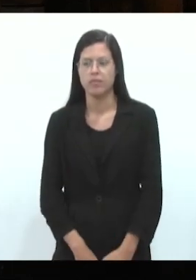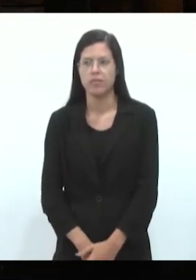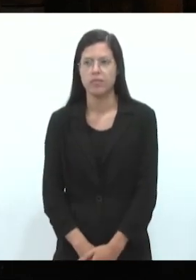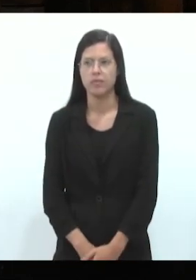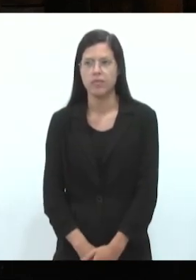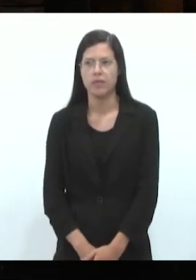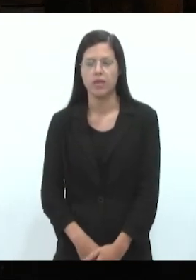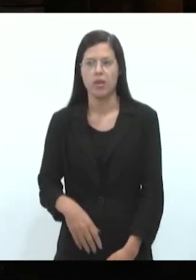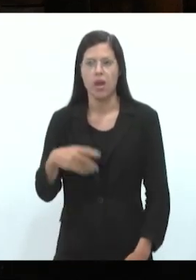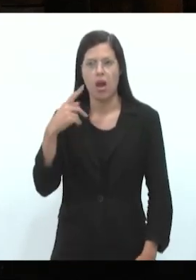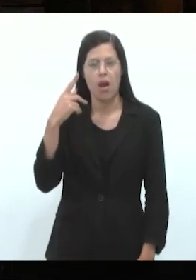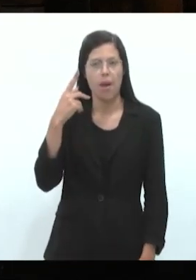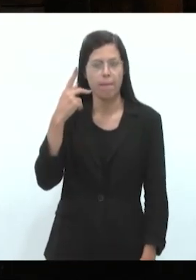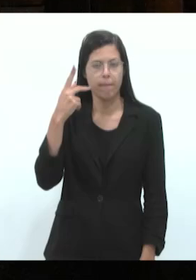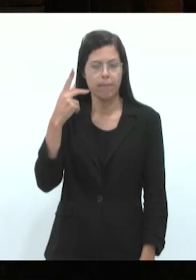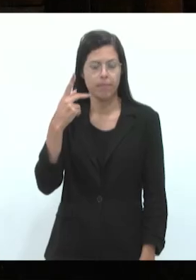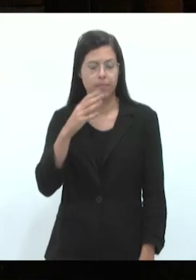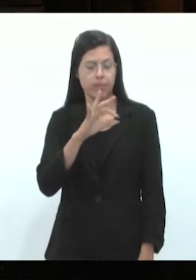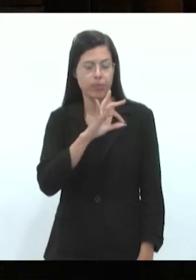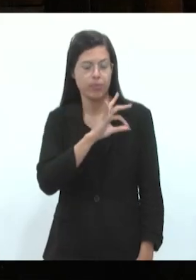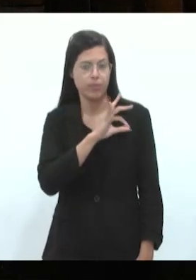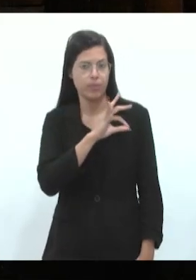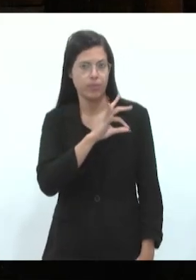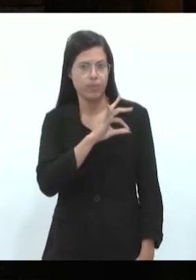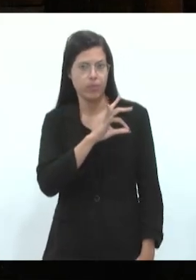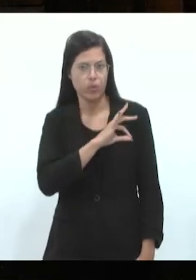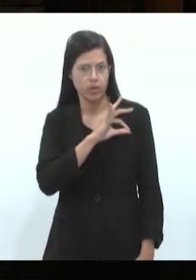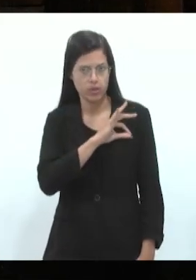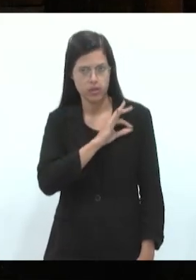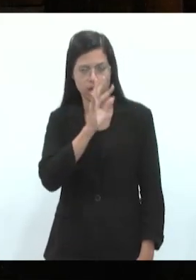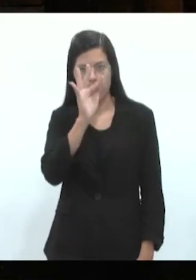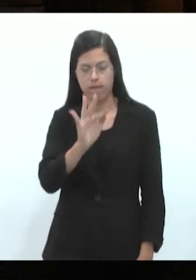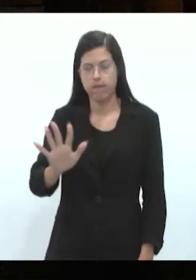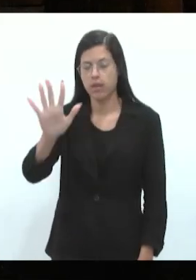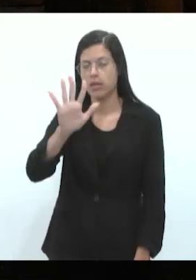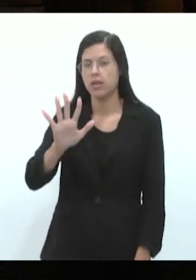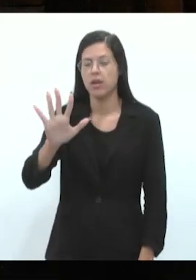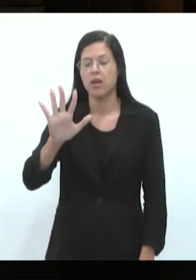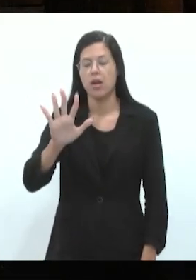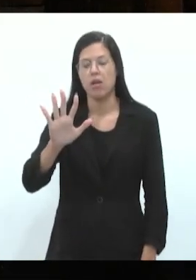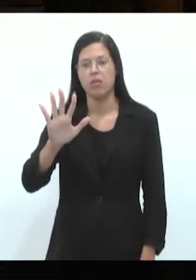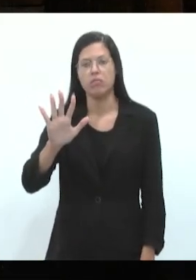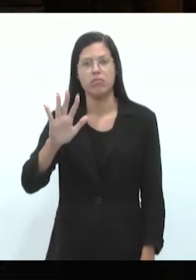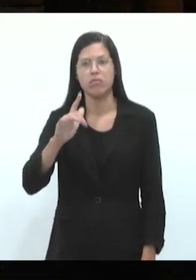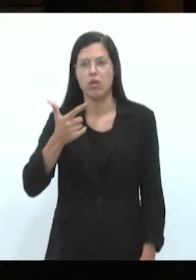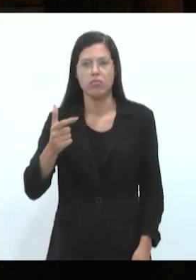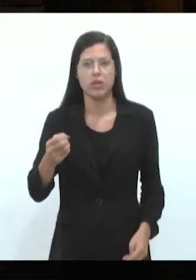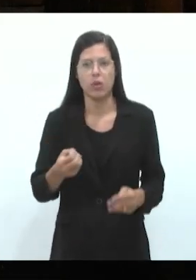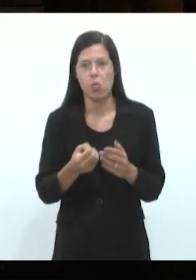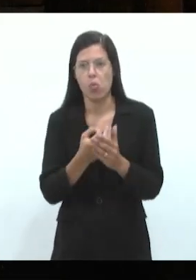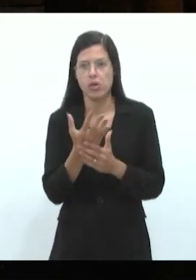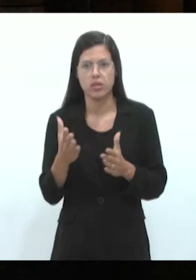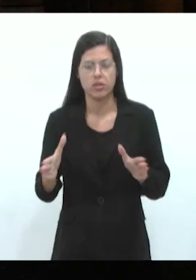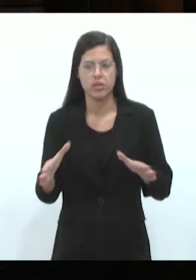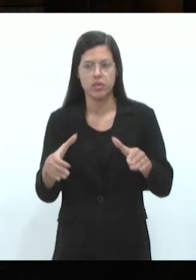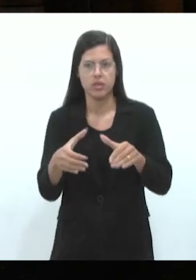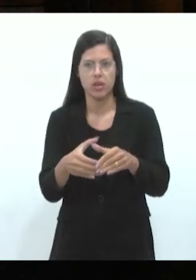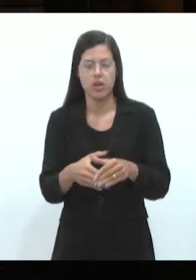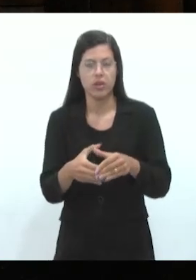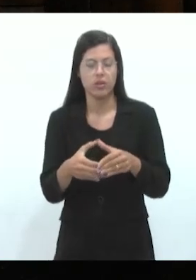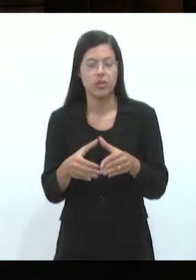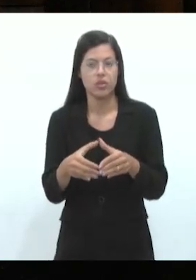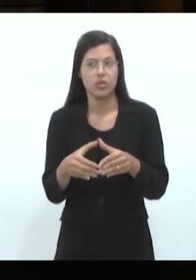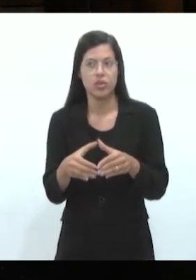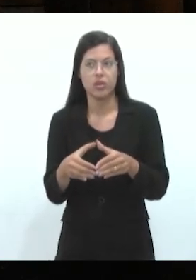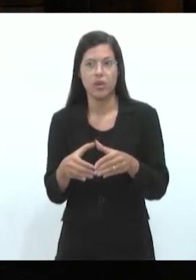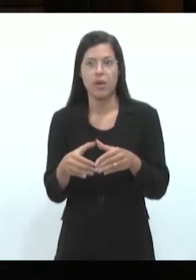A Polícia Federal não tem um efetivo suficiente para dar cobertura ao Brasil